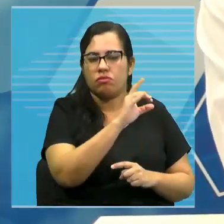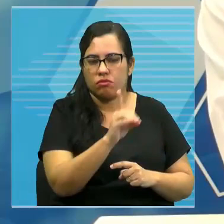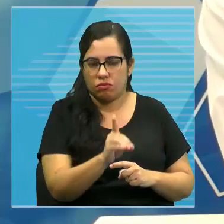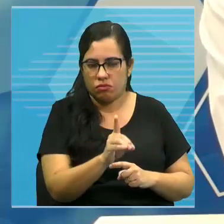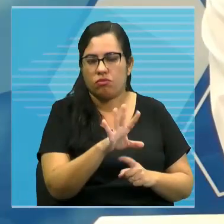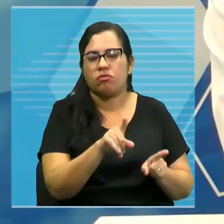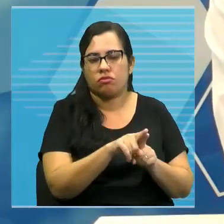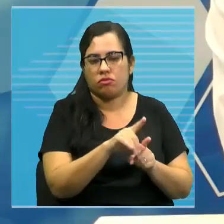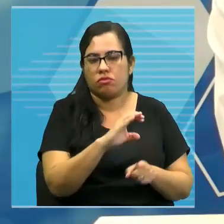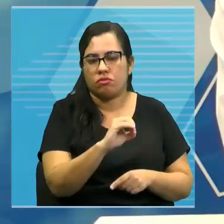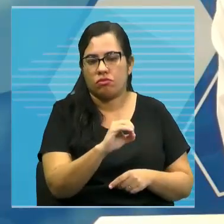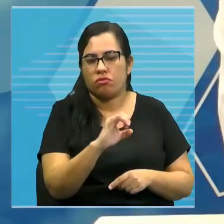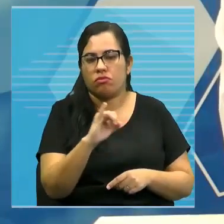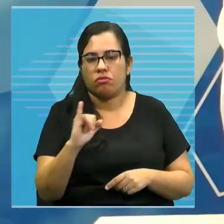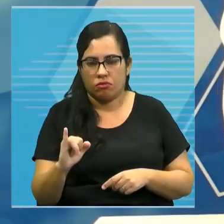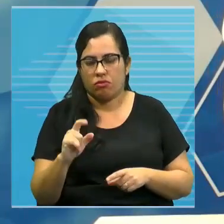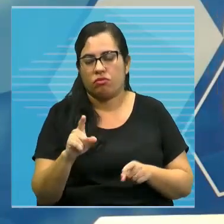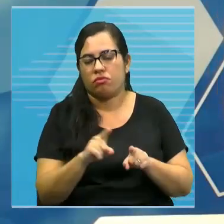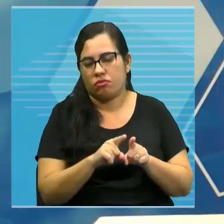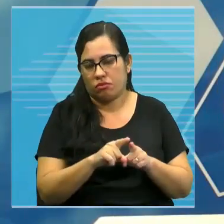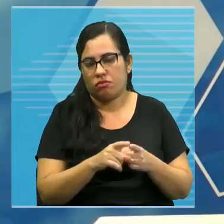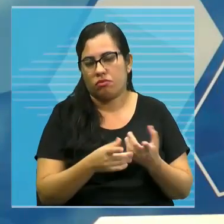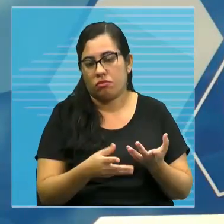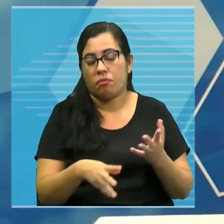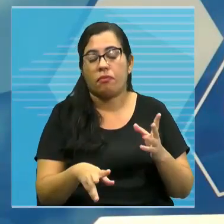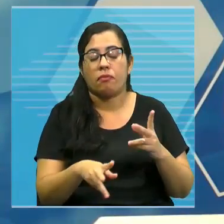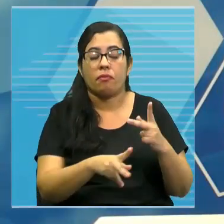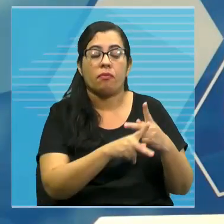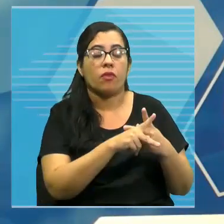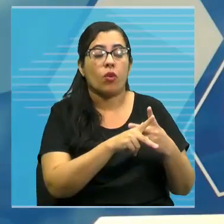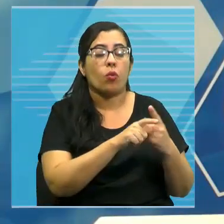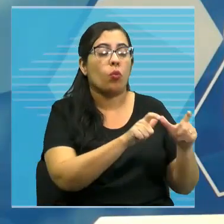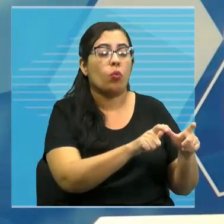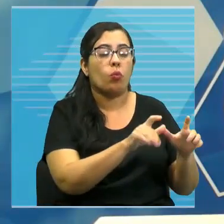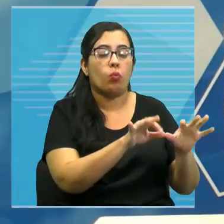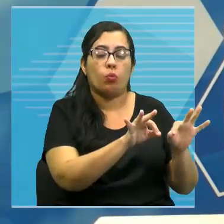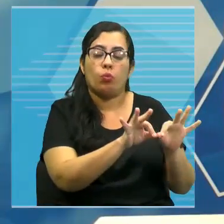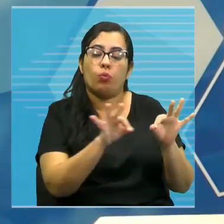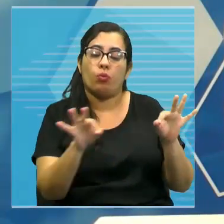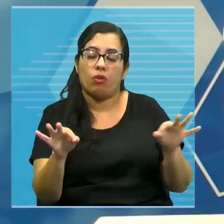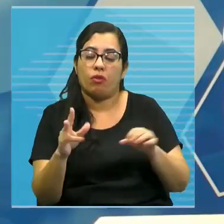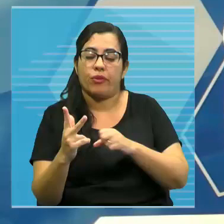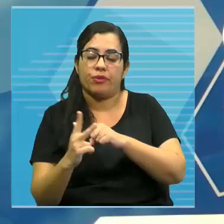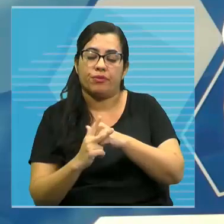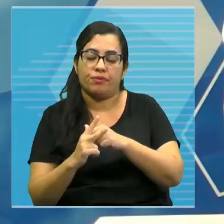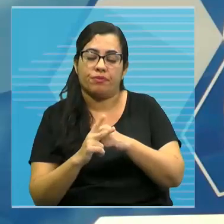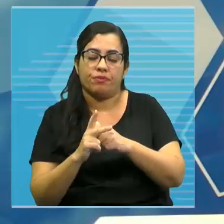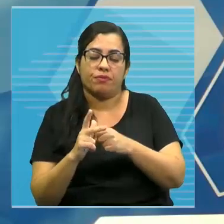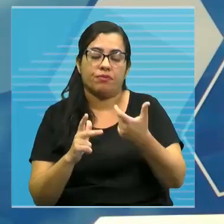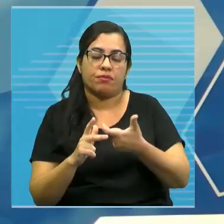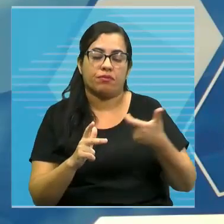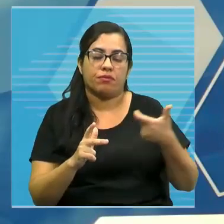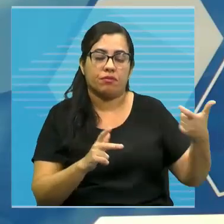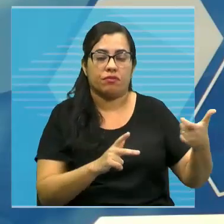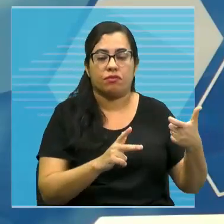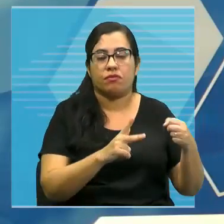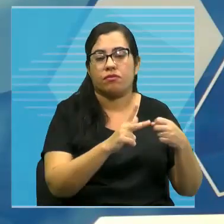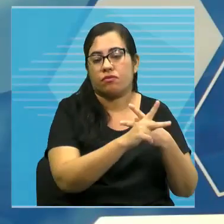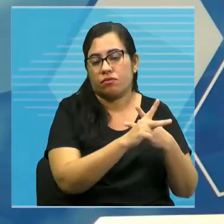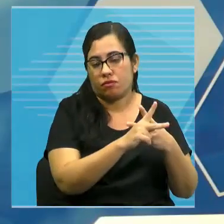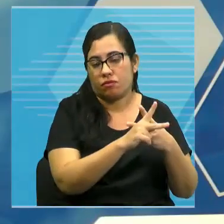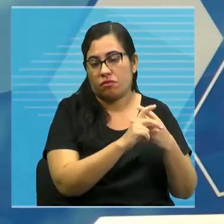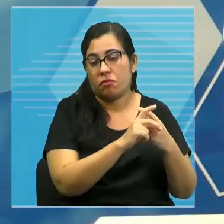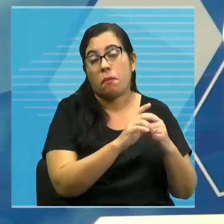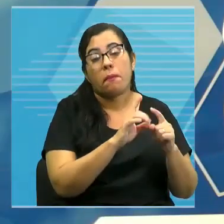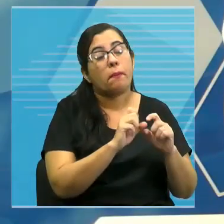tá E essa posição do pronome que a gente vem trabalhando ele antes do verbo antes do verbo mas ele pode aparecer também